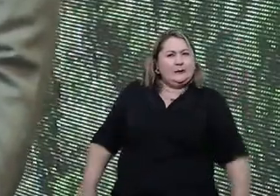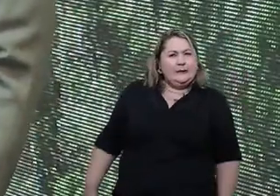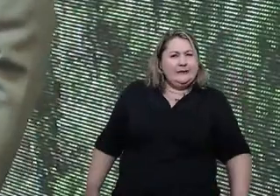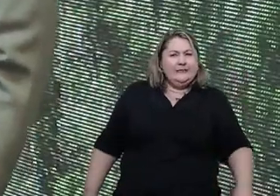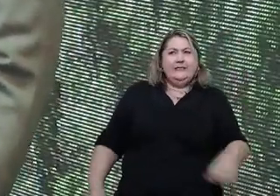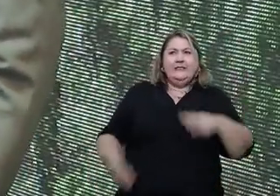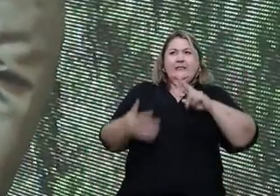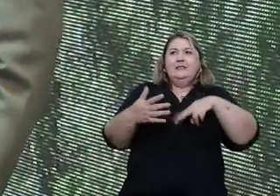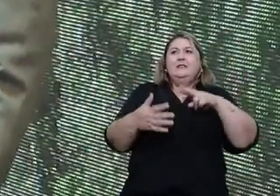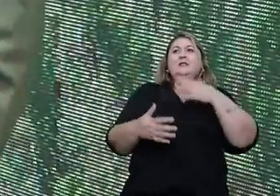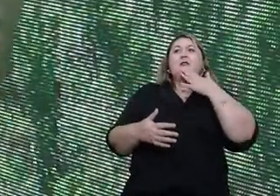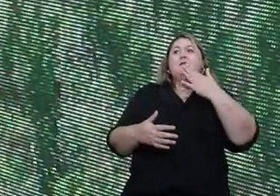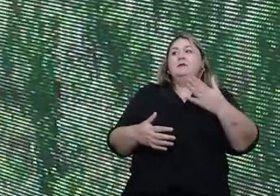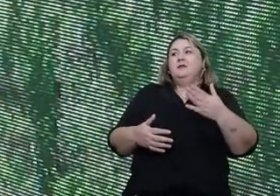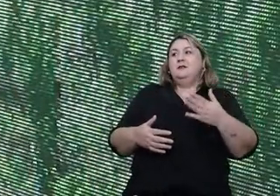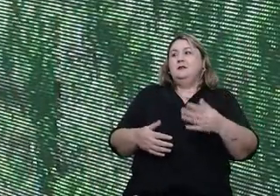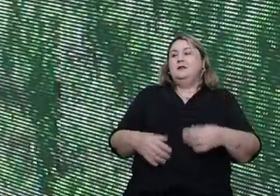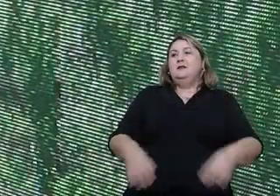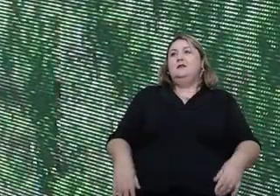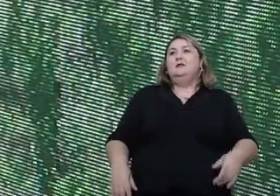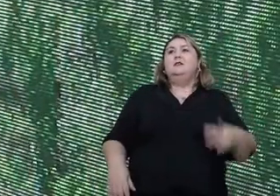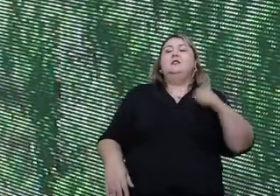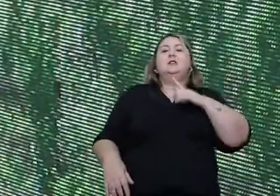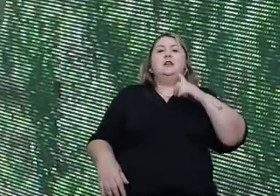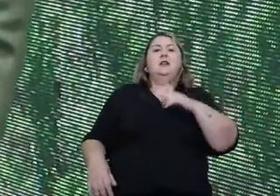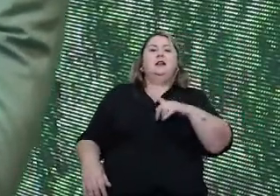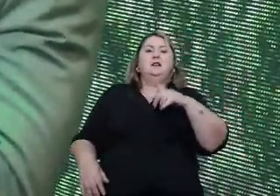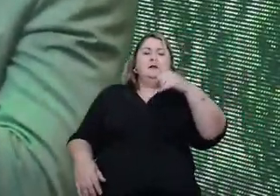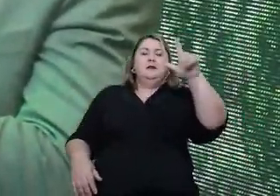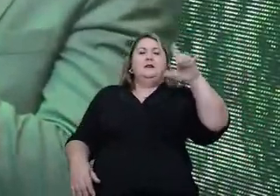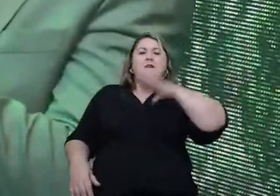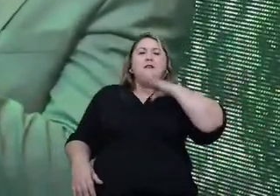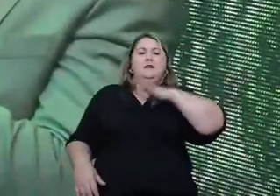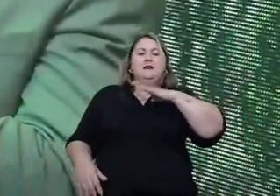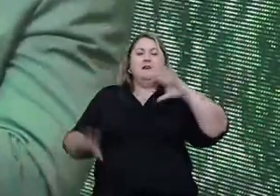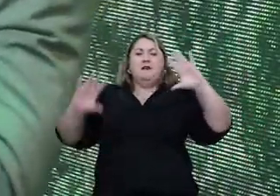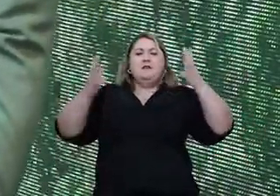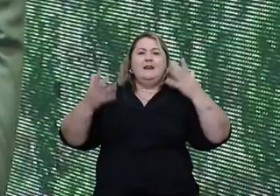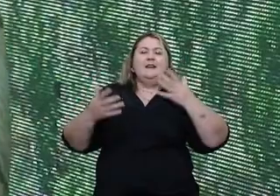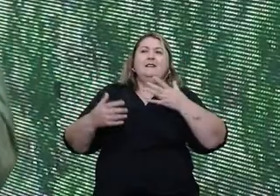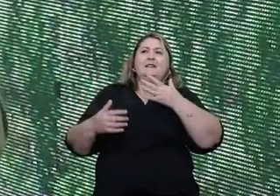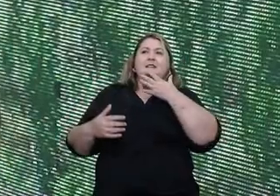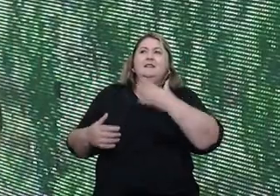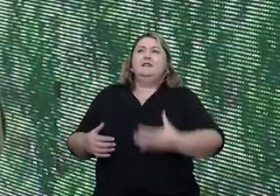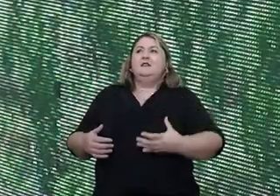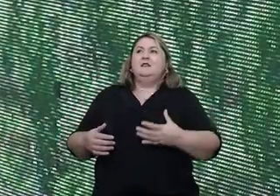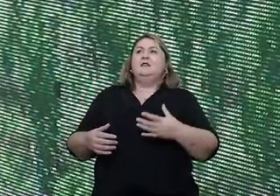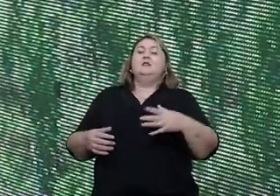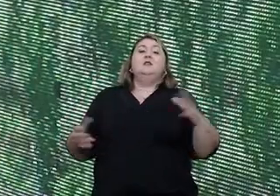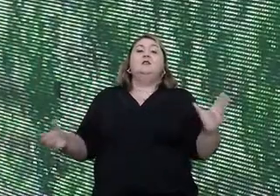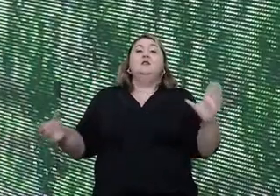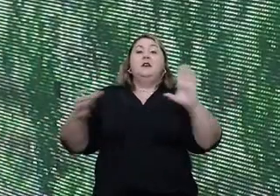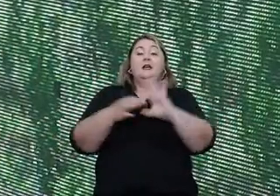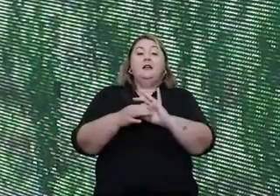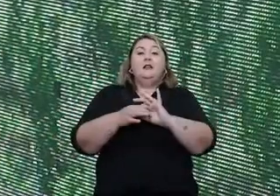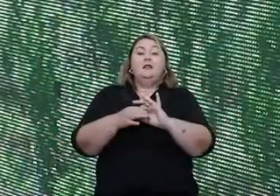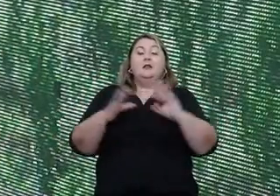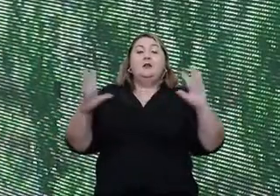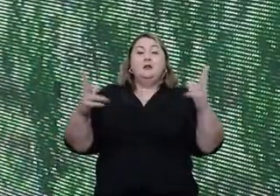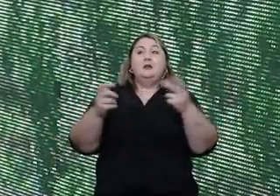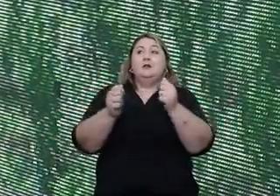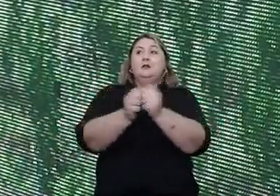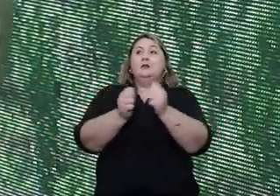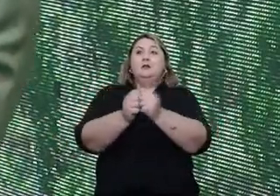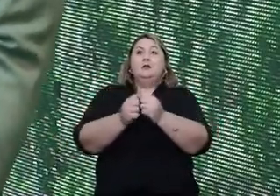aqui? Meu Deus. A galera está pedindo para vocês irem ao vivo já para Catanduva. Vamos, a festa de final de ano. Agora estão pedindo para reunir todas as unidades